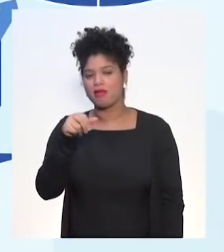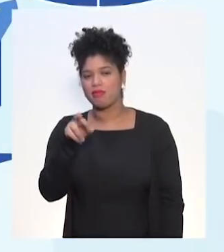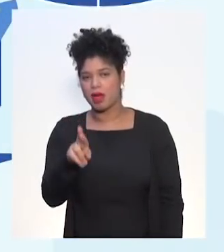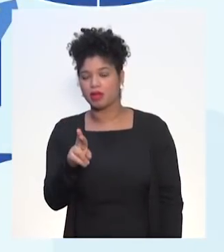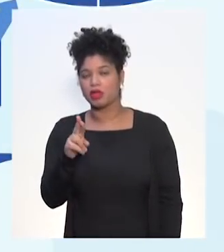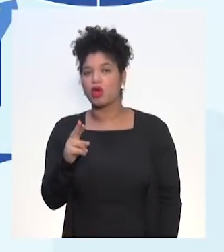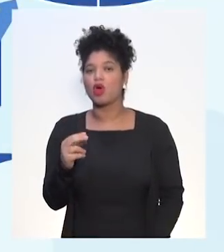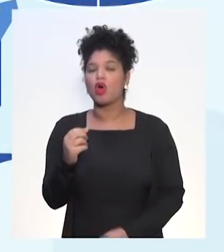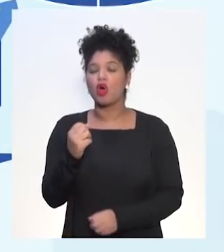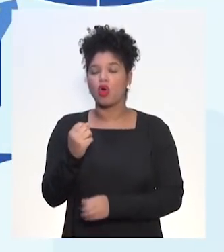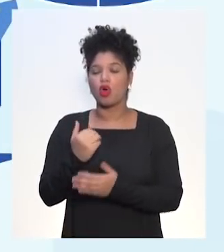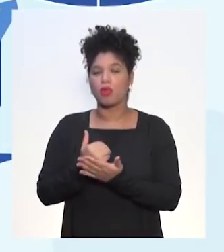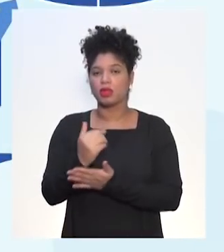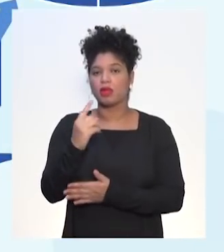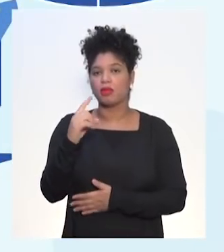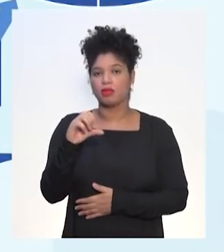a